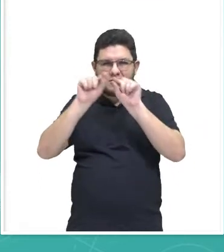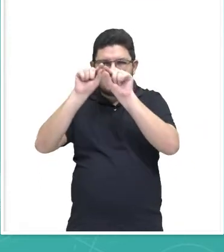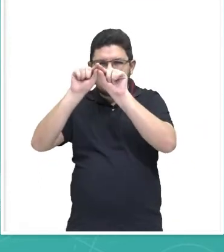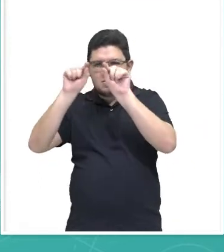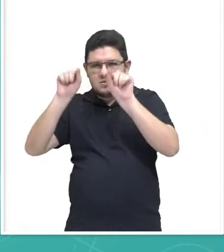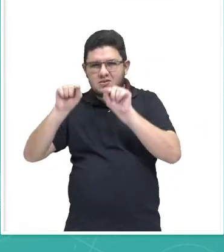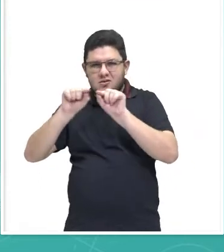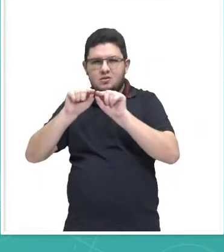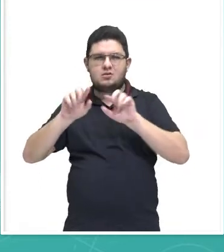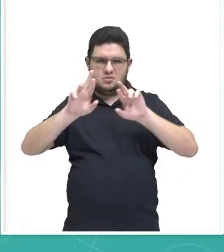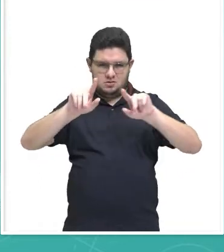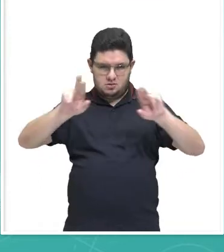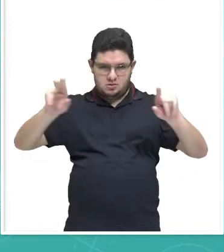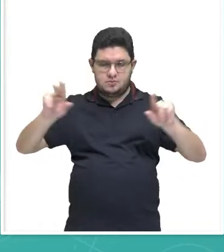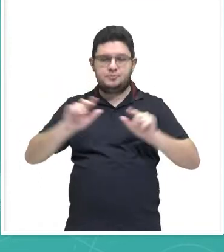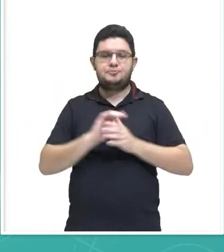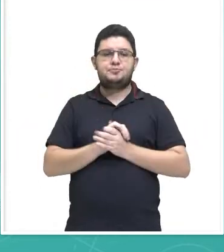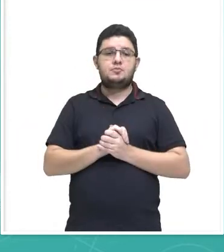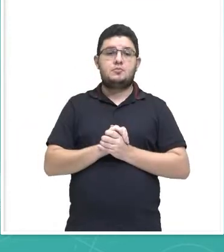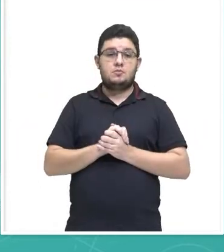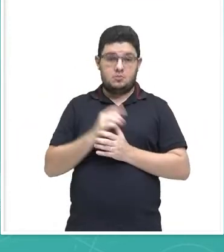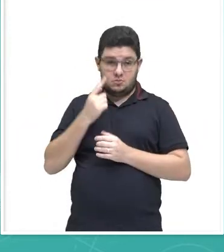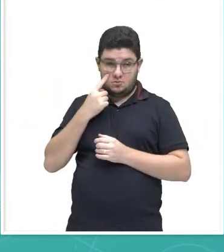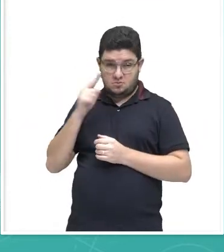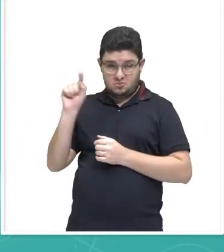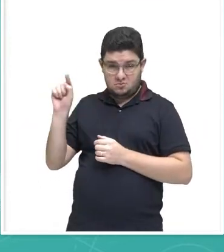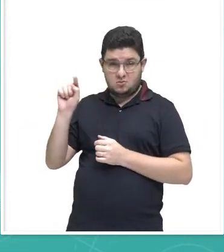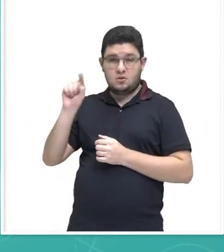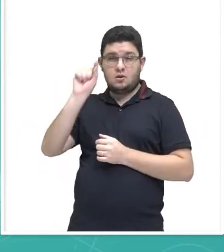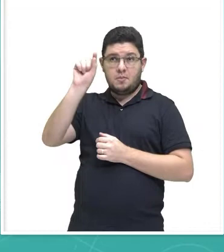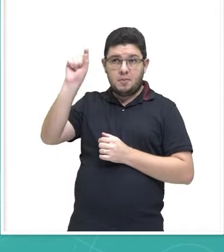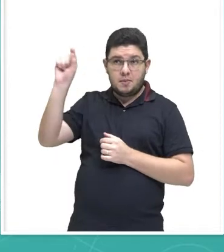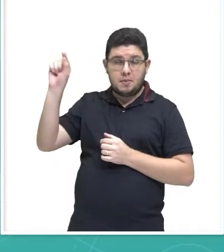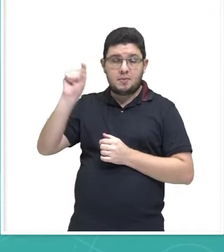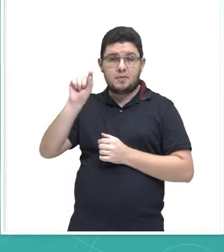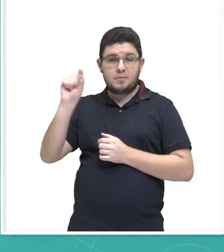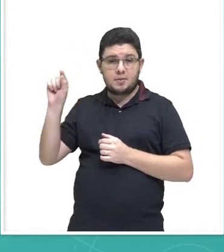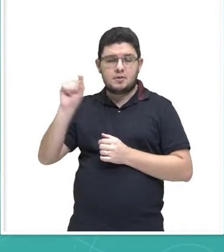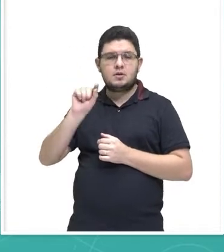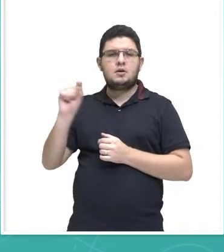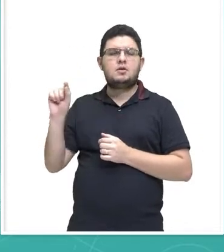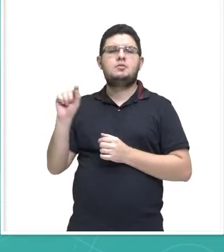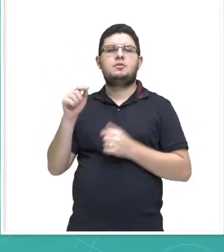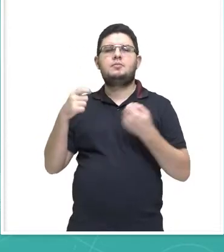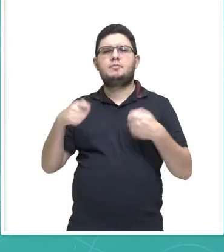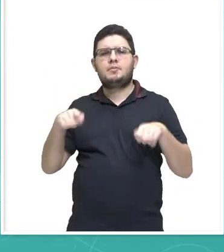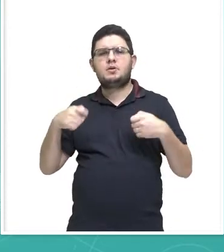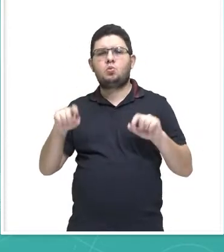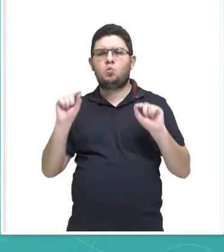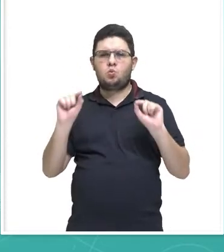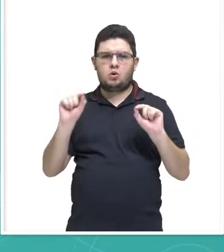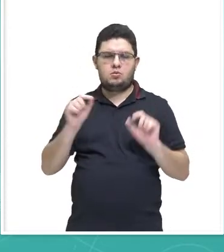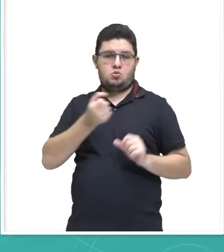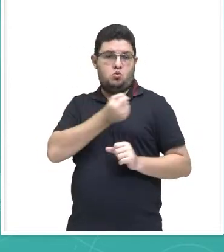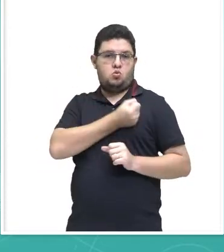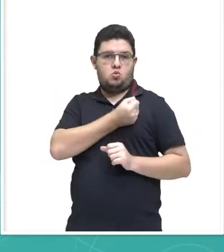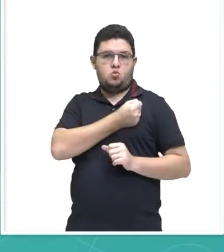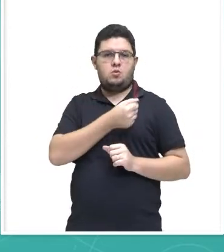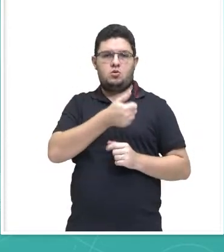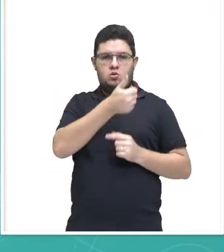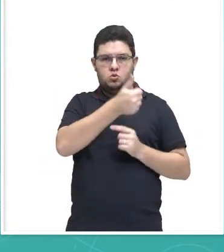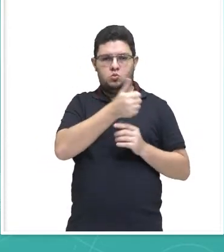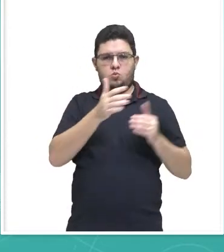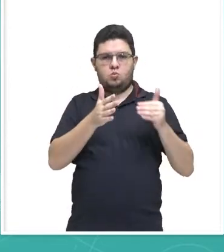Então, olha só, em cada uma dessas grelhas vocês têm que colocar o número de 1 a 9 sem que eles se repitam